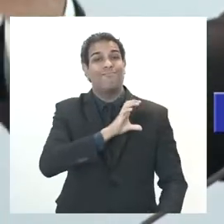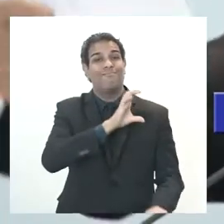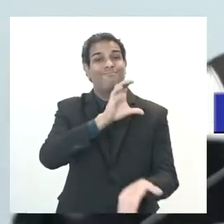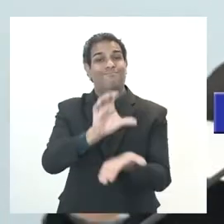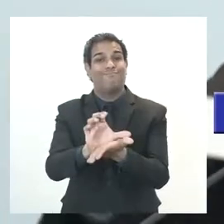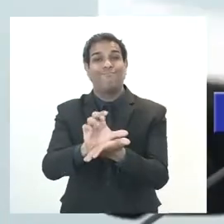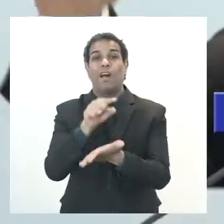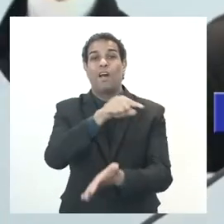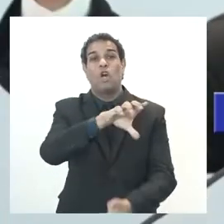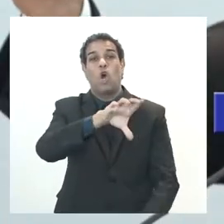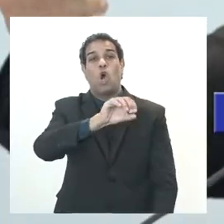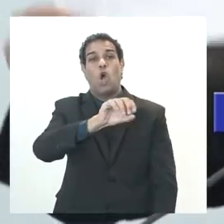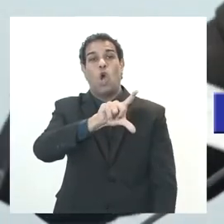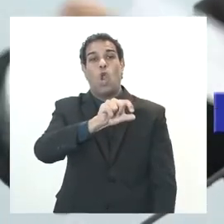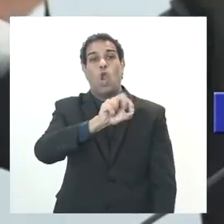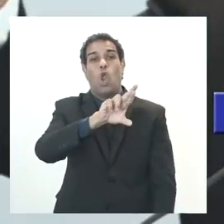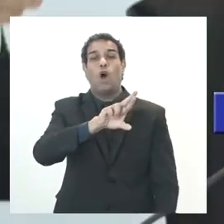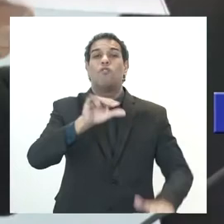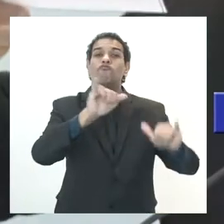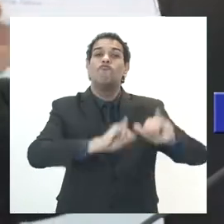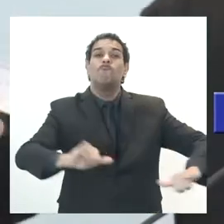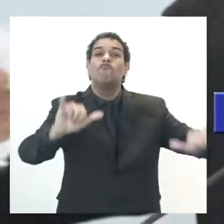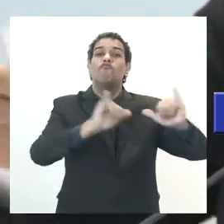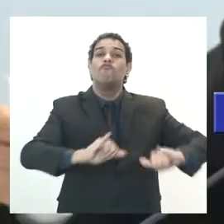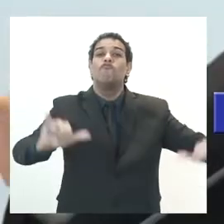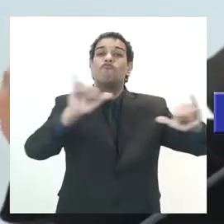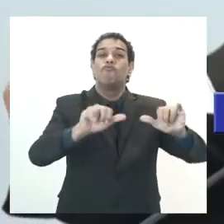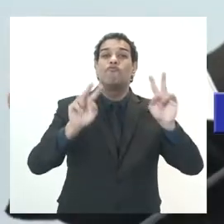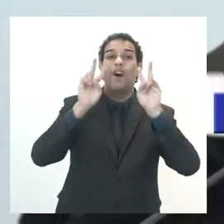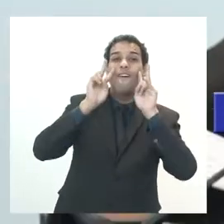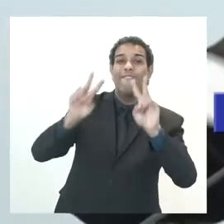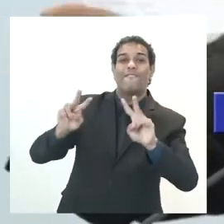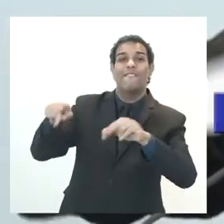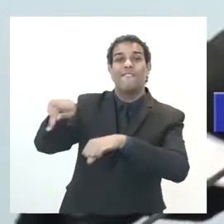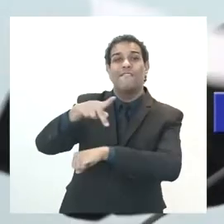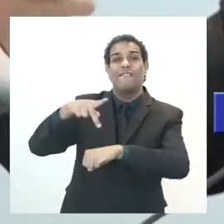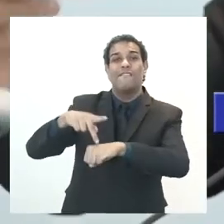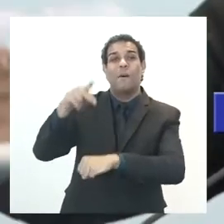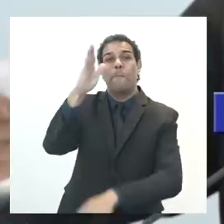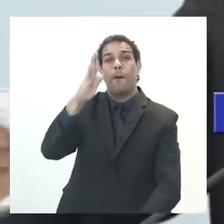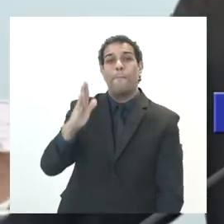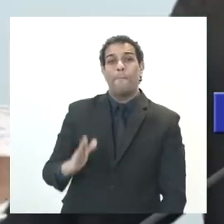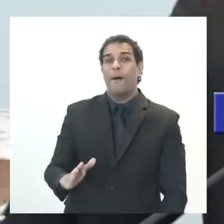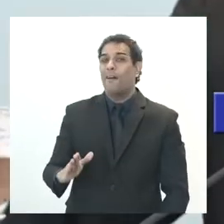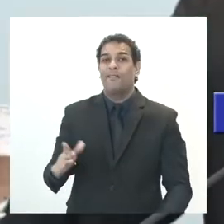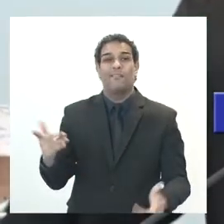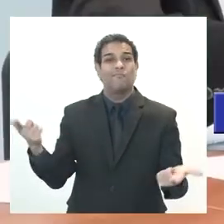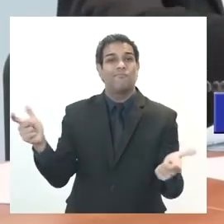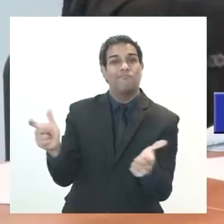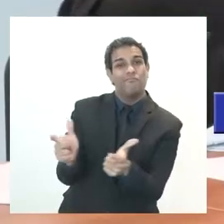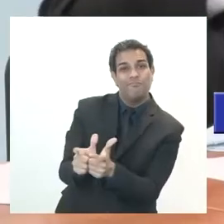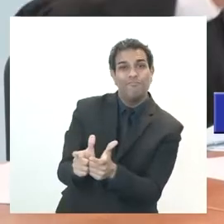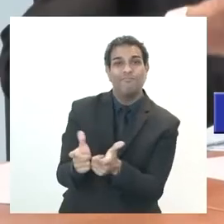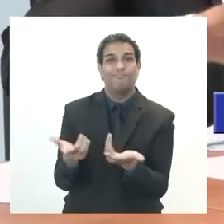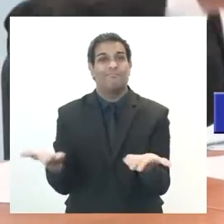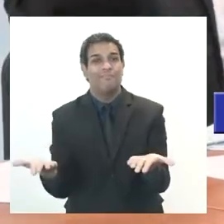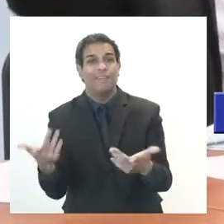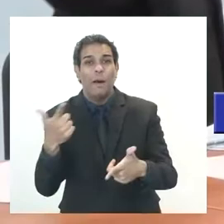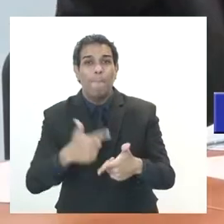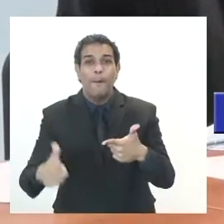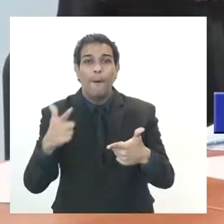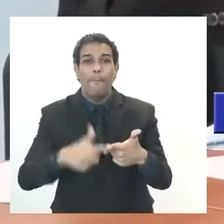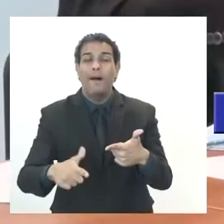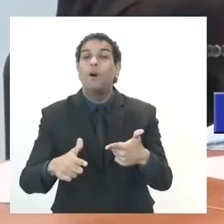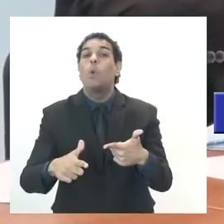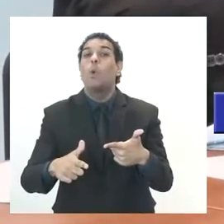propaganda colocando o estado como elefante branco já para jogar opinião pública contra